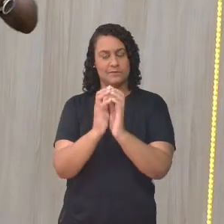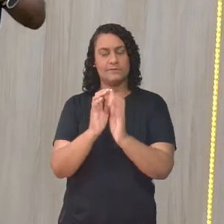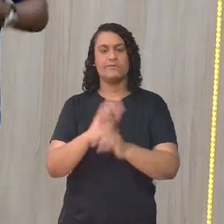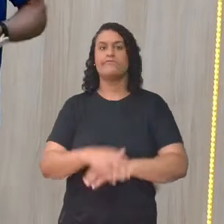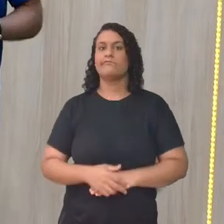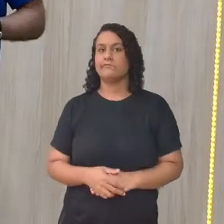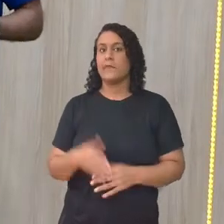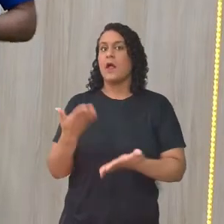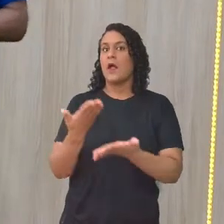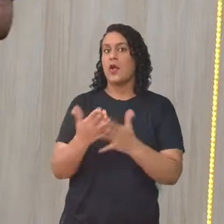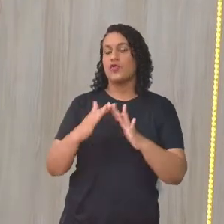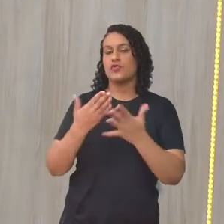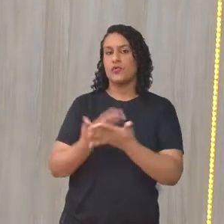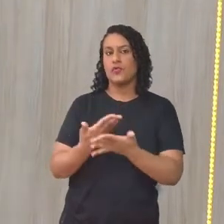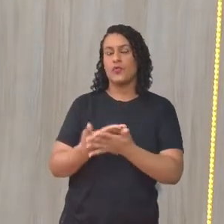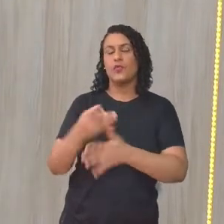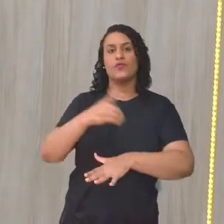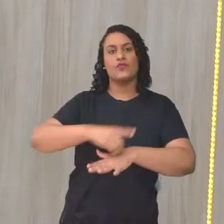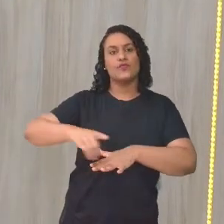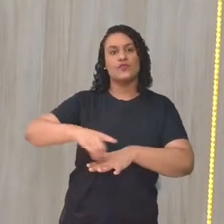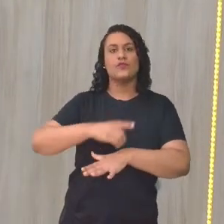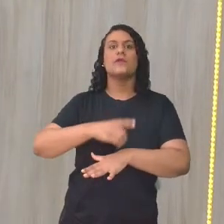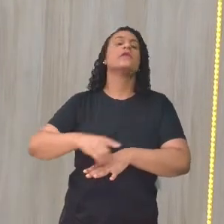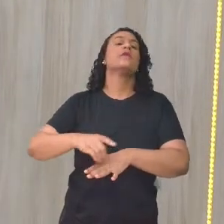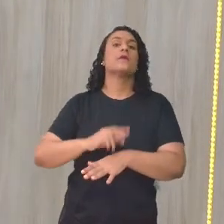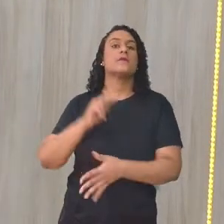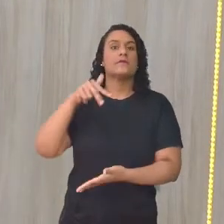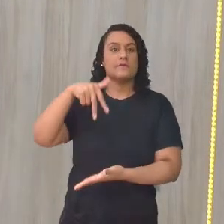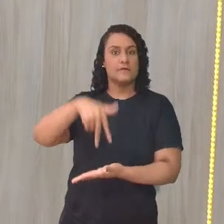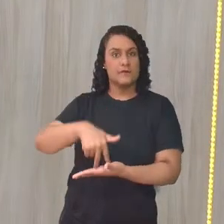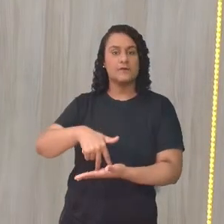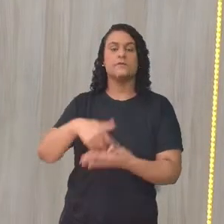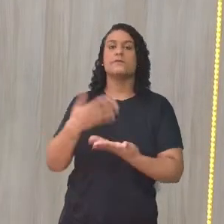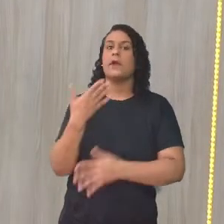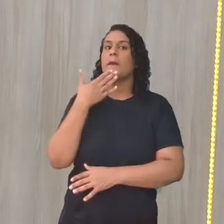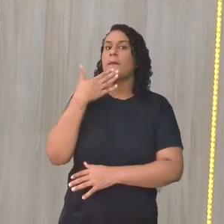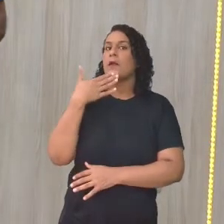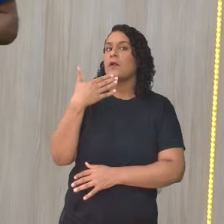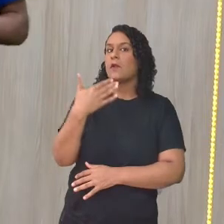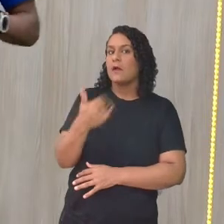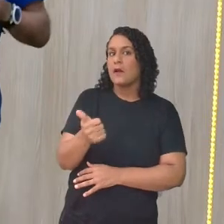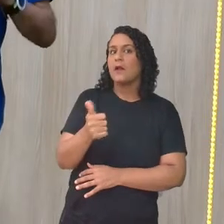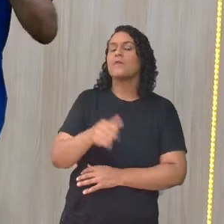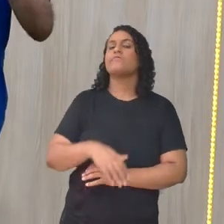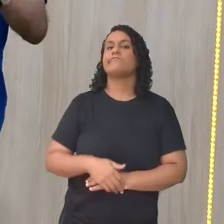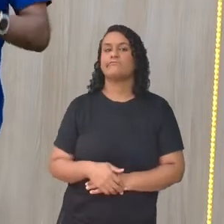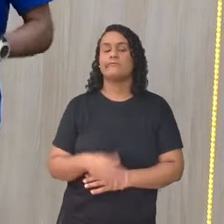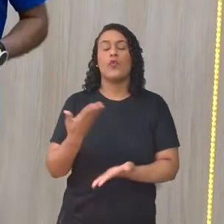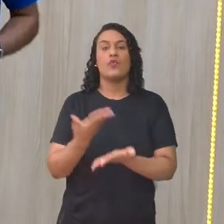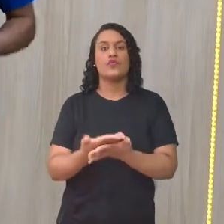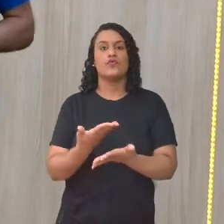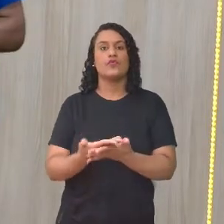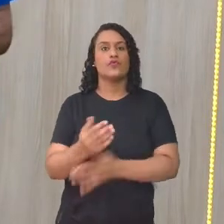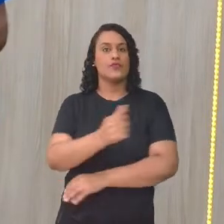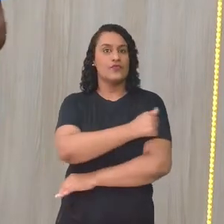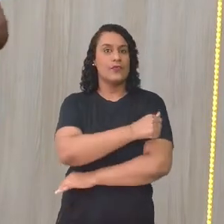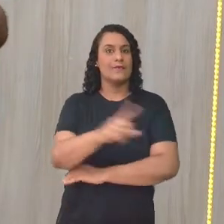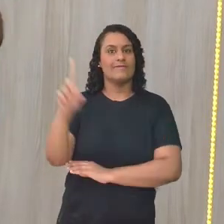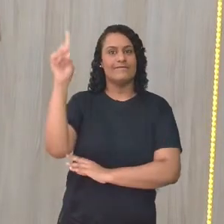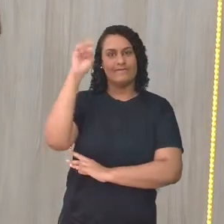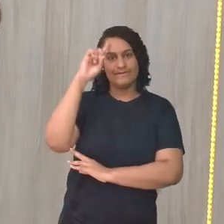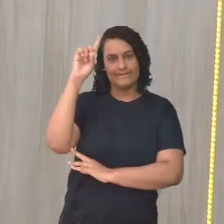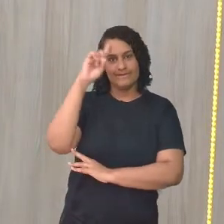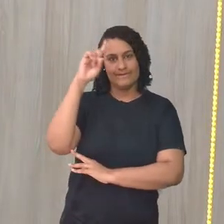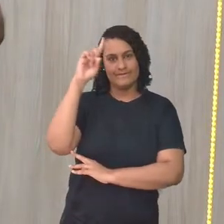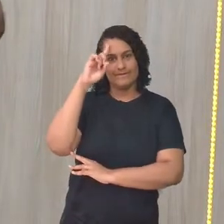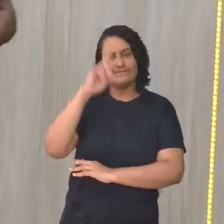essa escola digital aqui que eu estou falando para você é justamente para melhorar o rendimento do estudante aí no nosso dia a dia, o